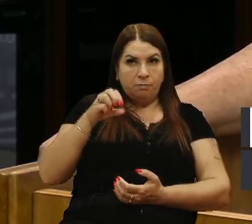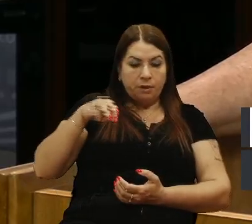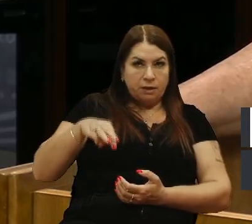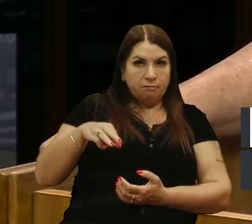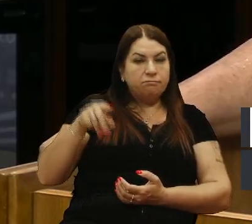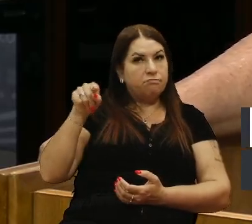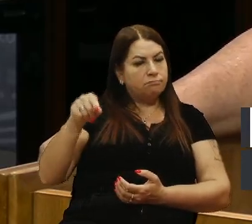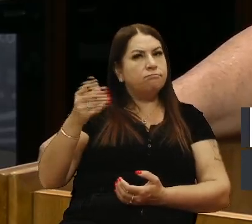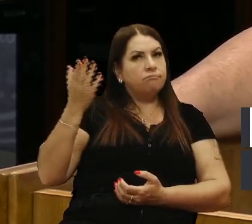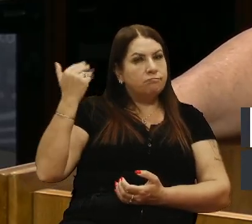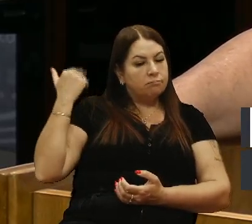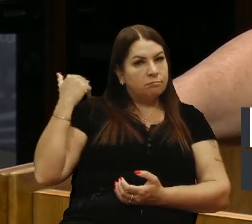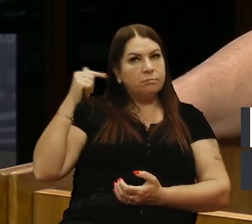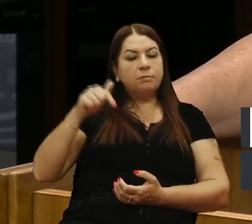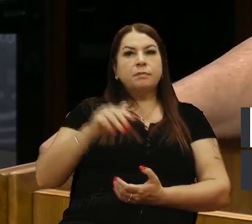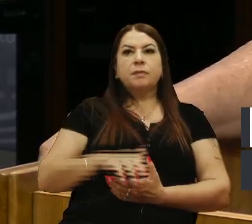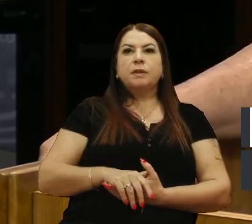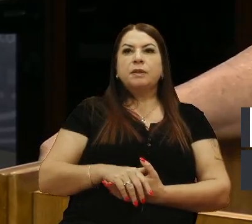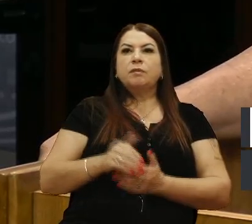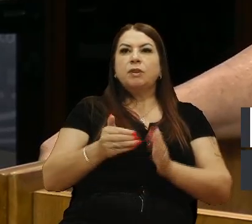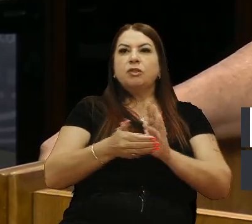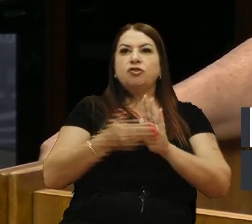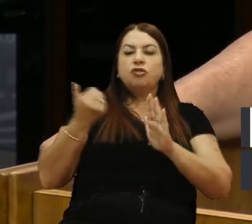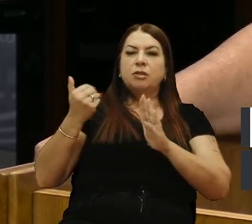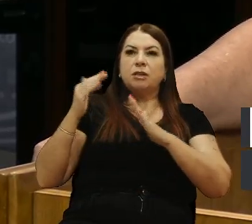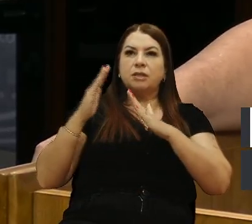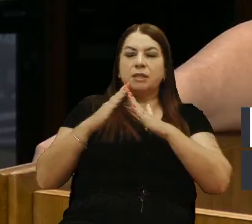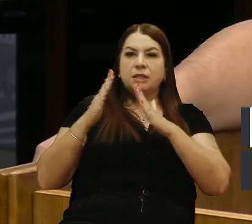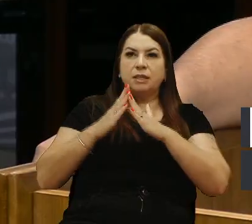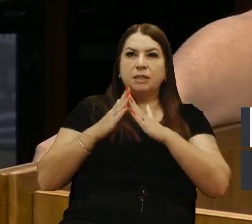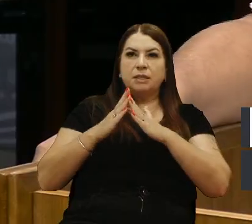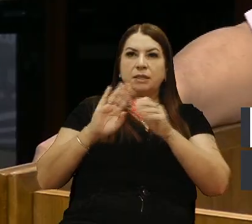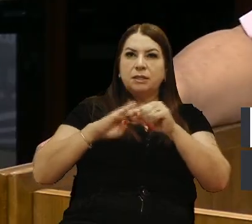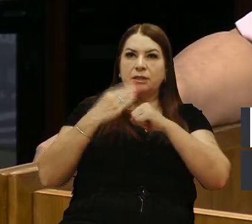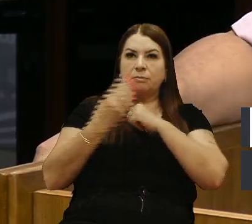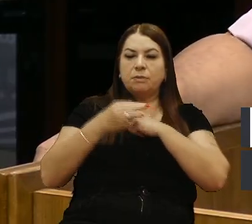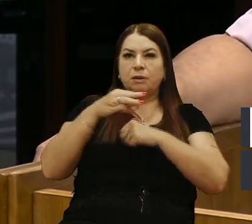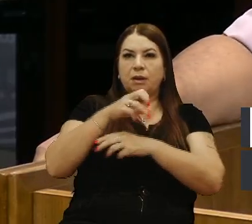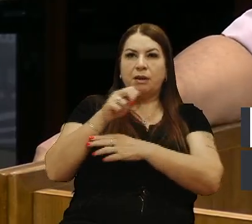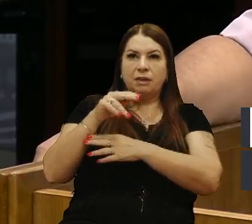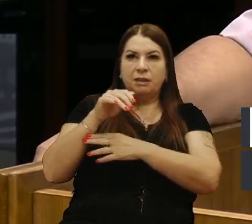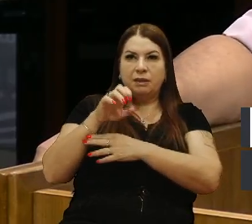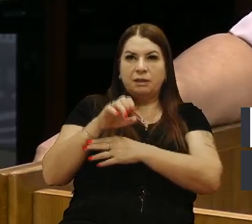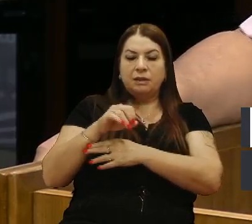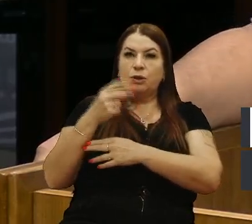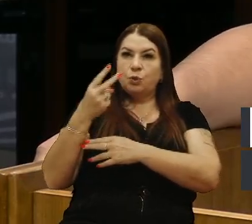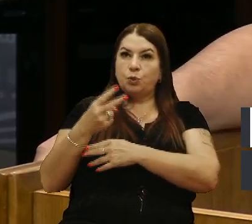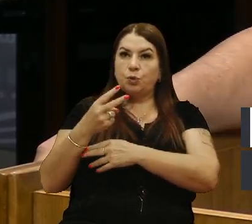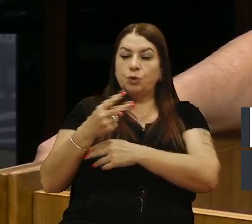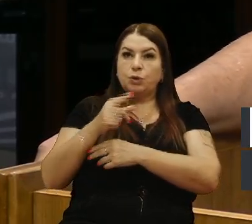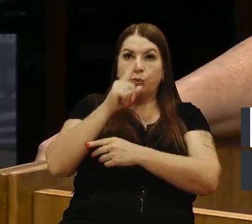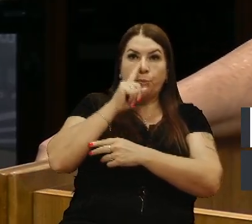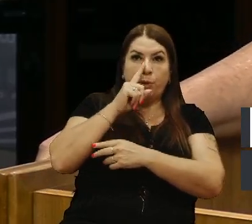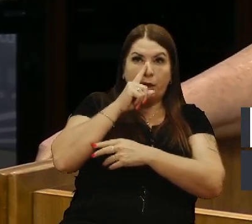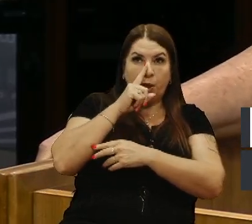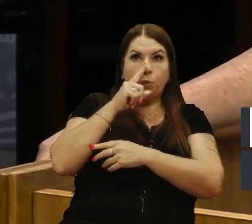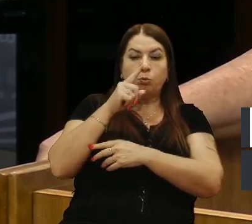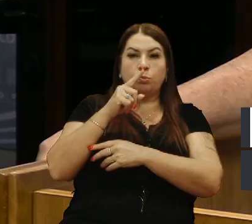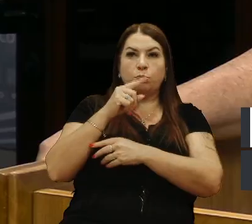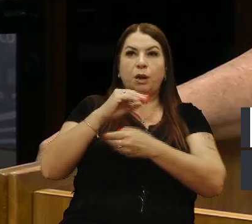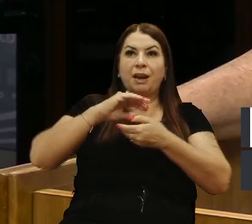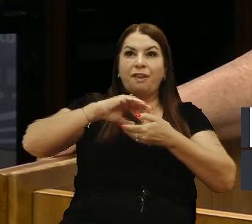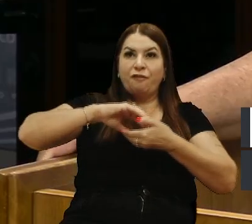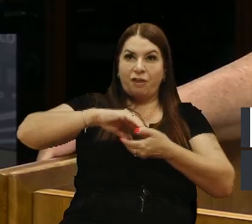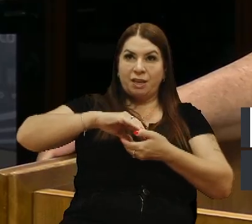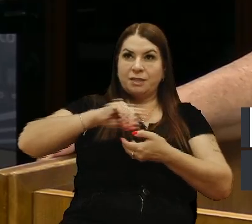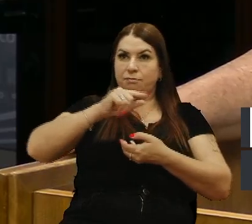que à época foi retirada dessa casa lá no Mariane 2, em função do risco. A